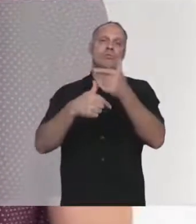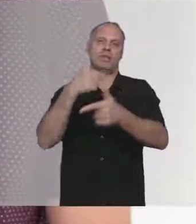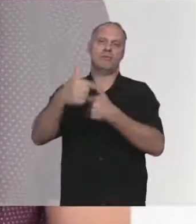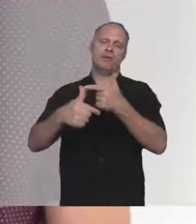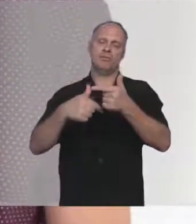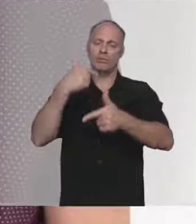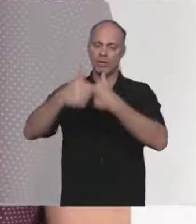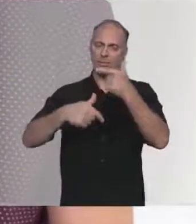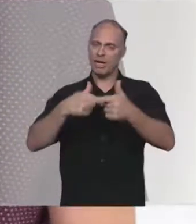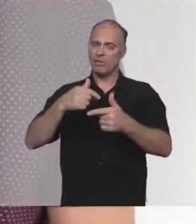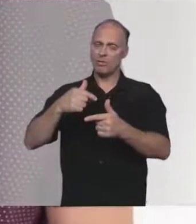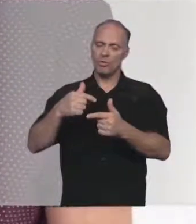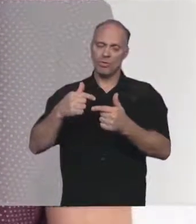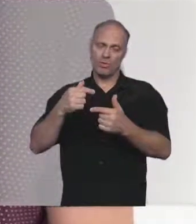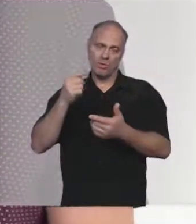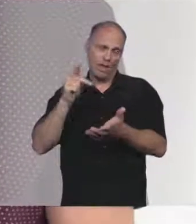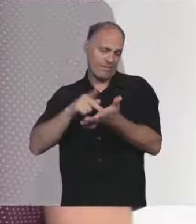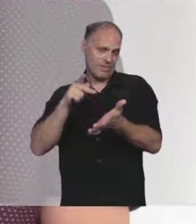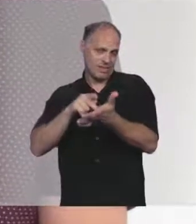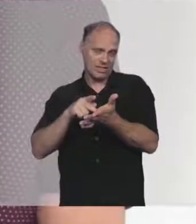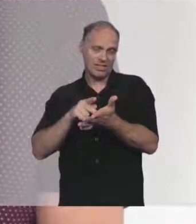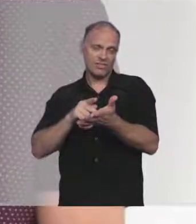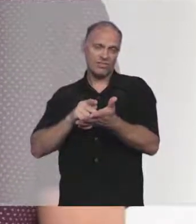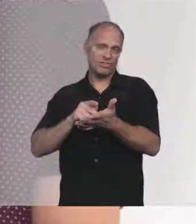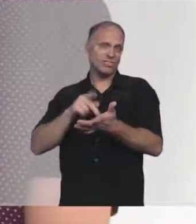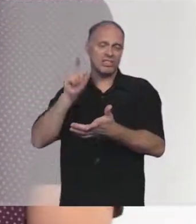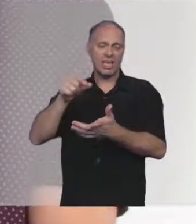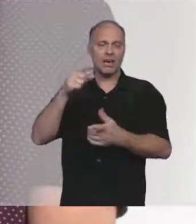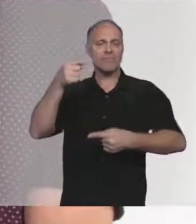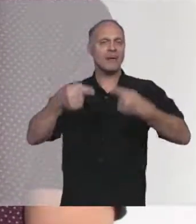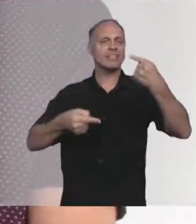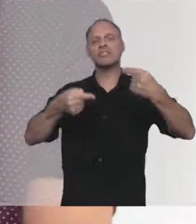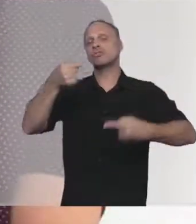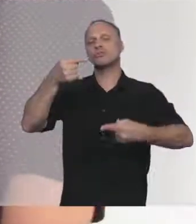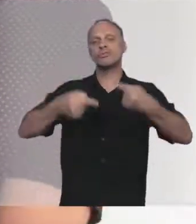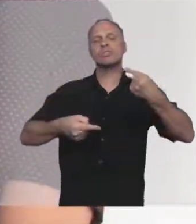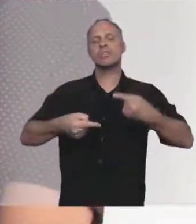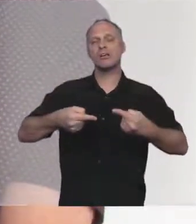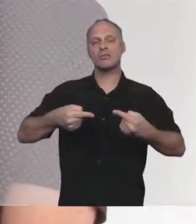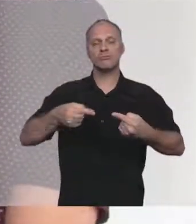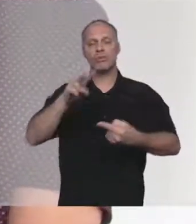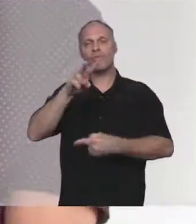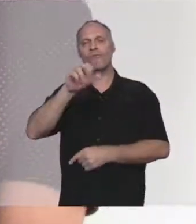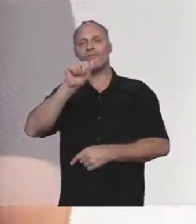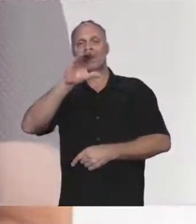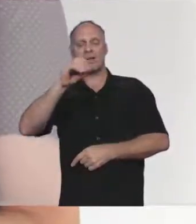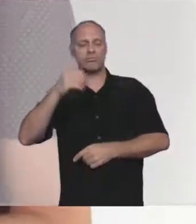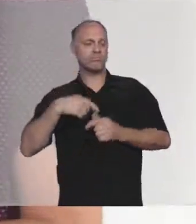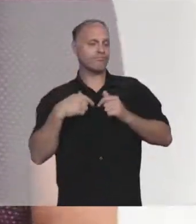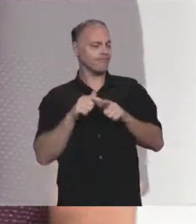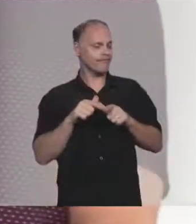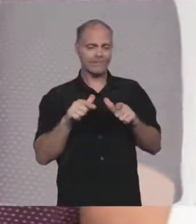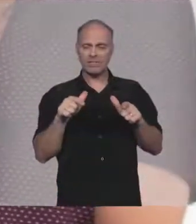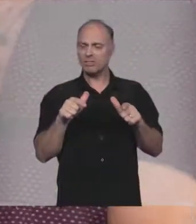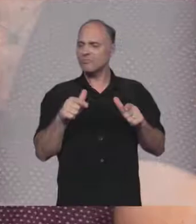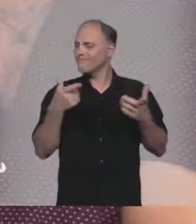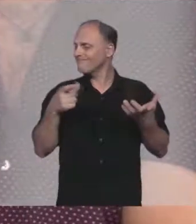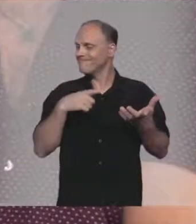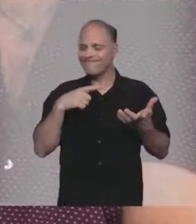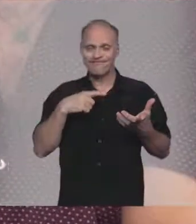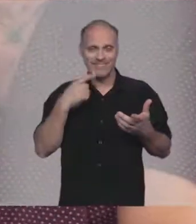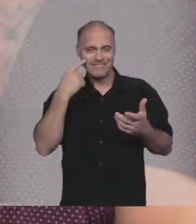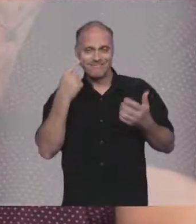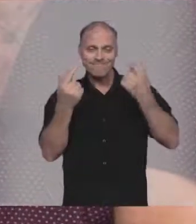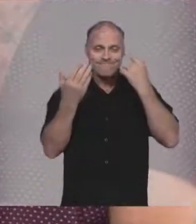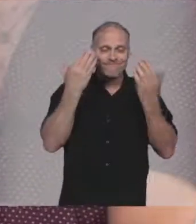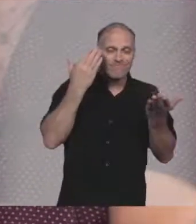o trabalho. Acho que o trabalho, no final das contas, ele é uma discussão sobre esse vácuo, sobre esse vão que